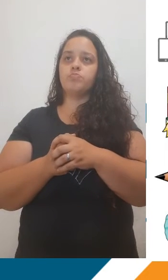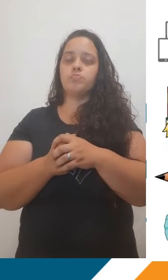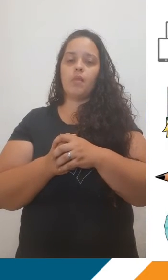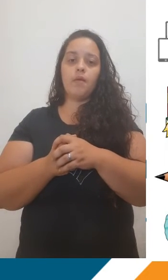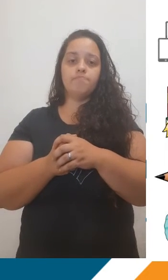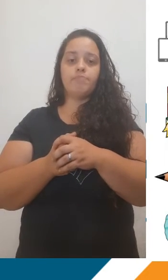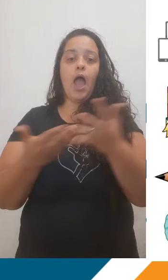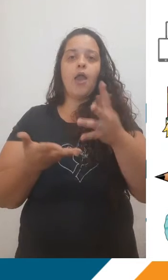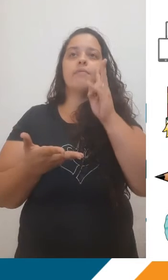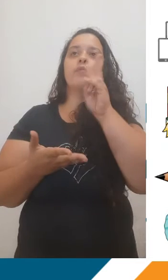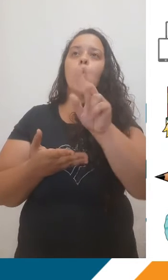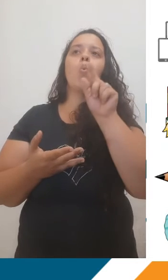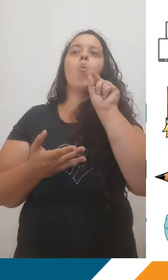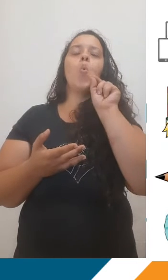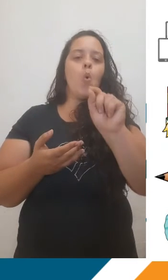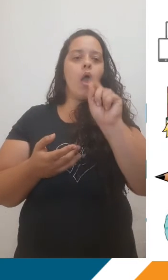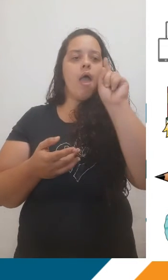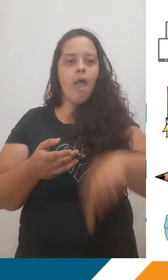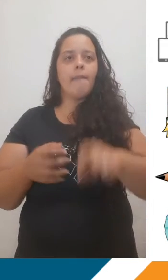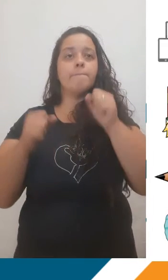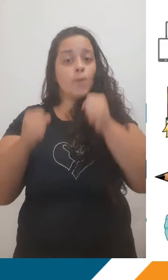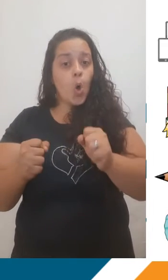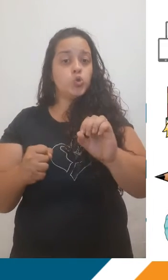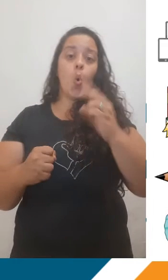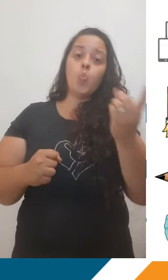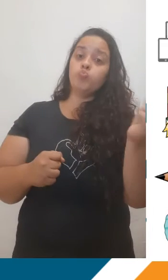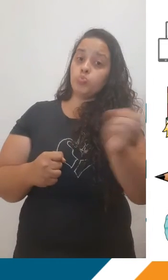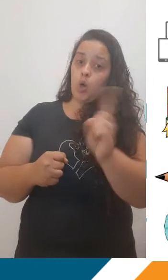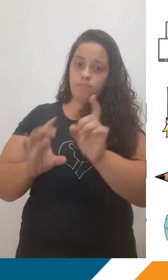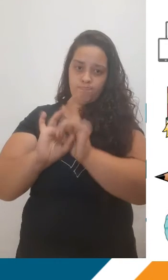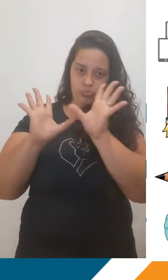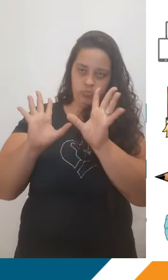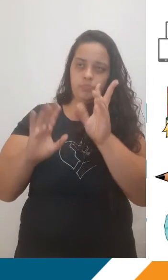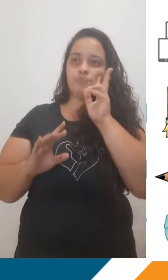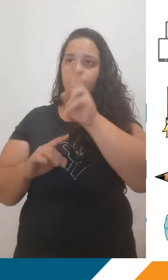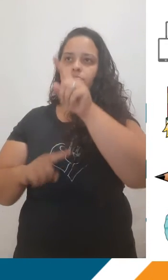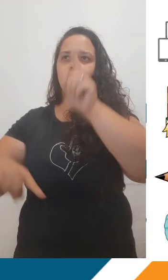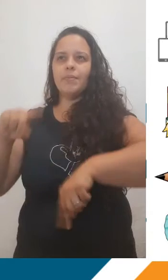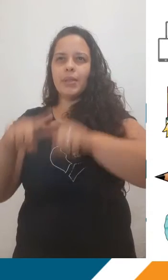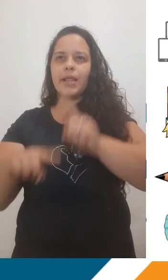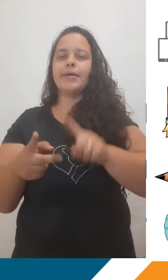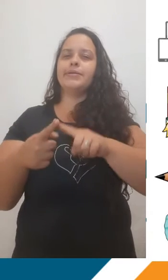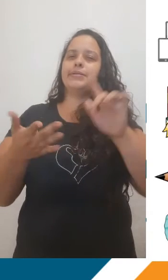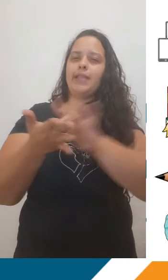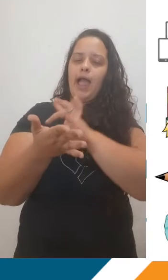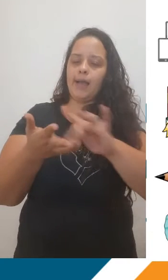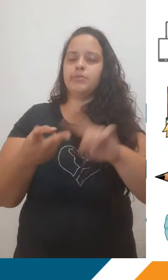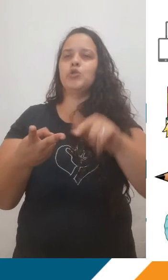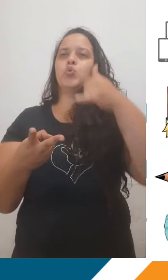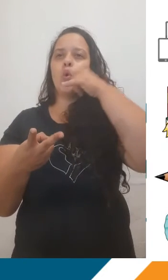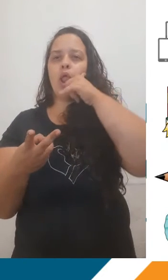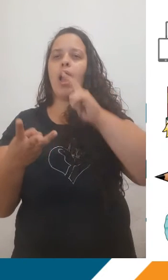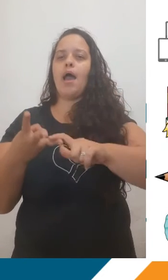Vejamos agora o que é e não é permitido. Aparelhos eletrônicos como tablets,